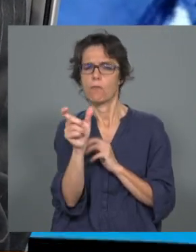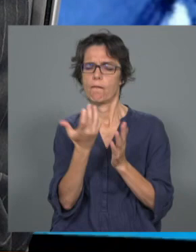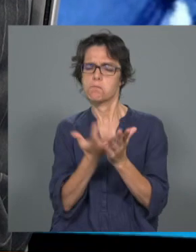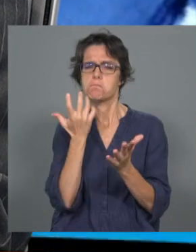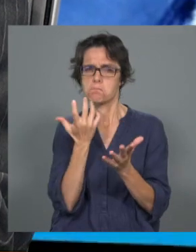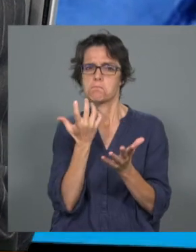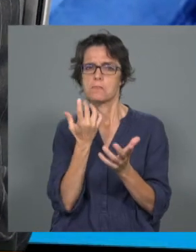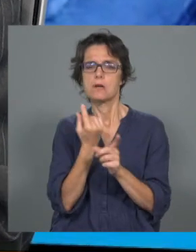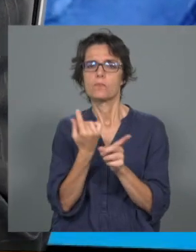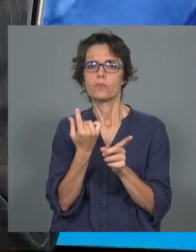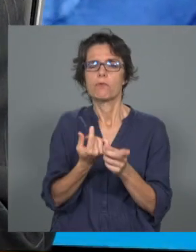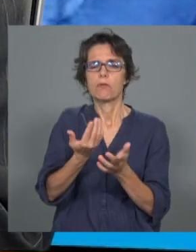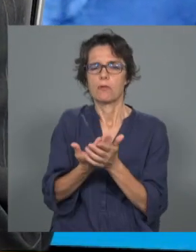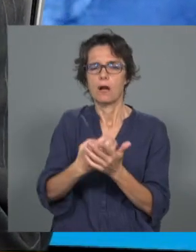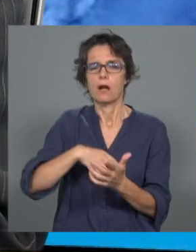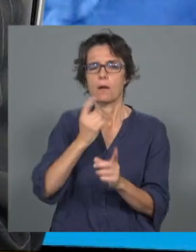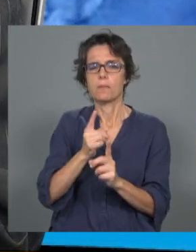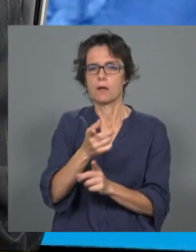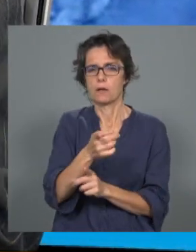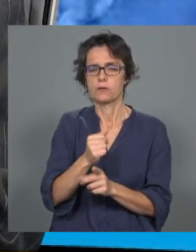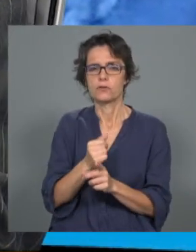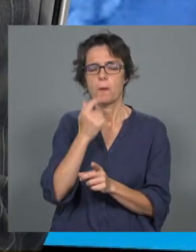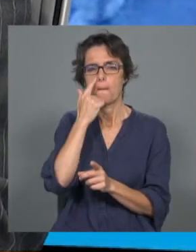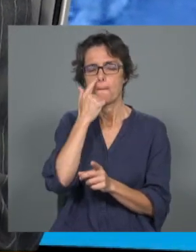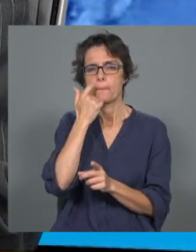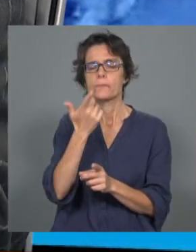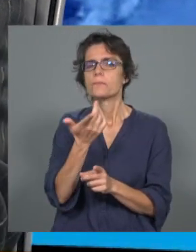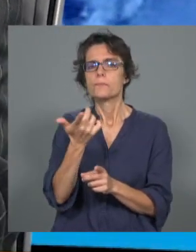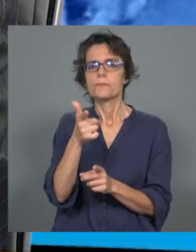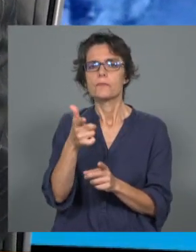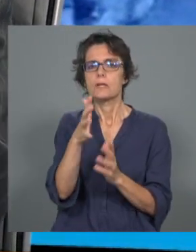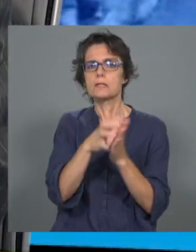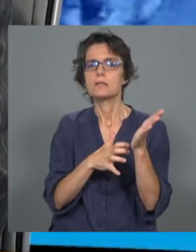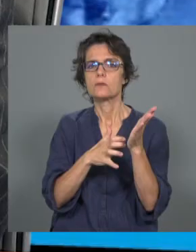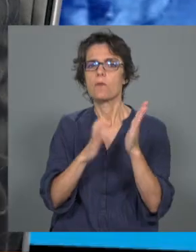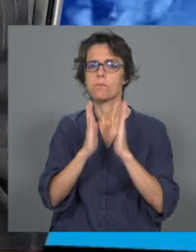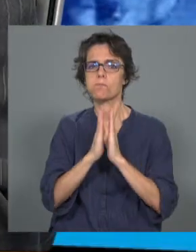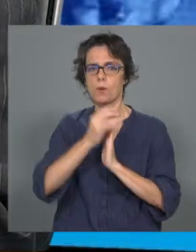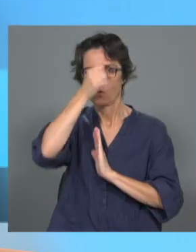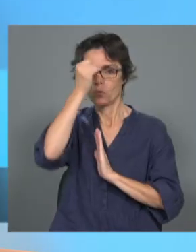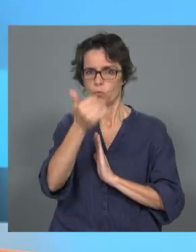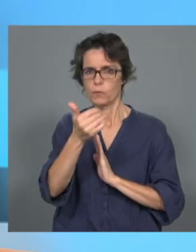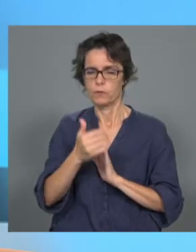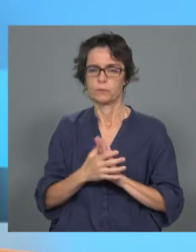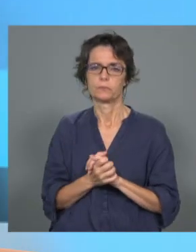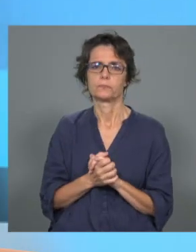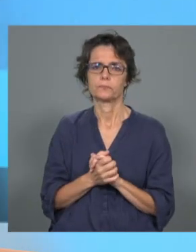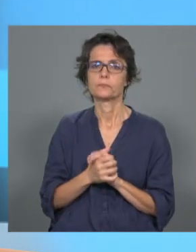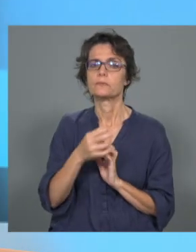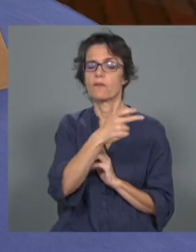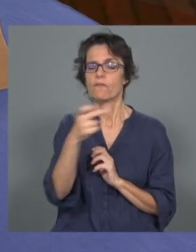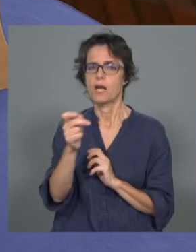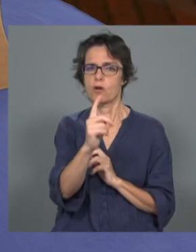bem o sentido destas leituras da nossa Eucaristia deste domingo. Ele diz